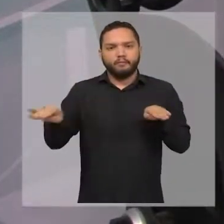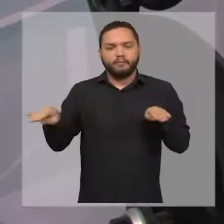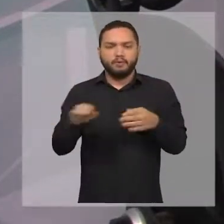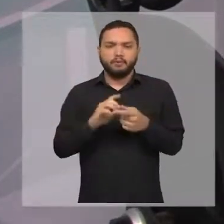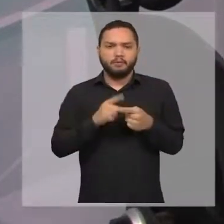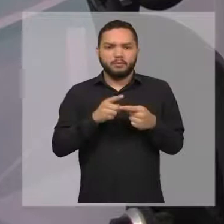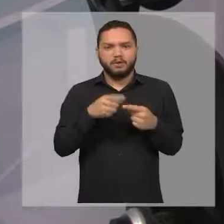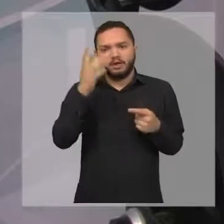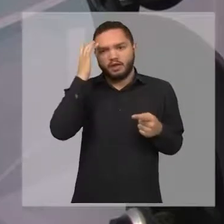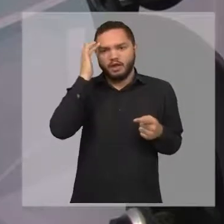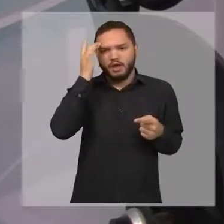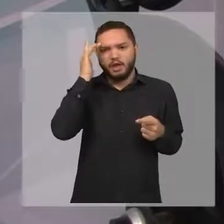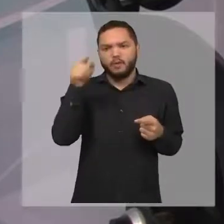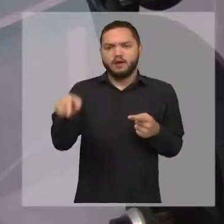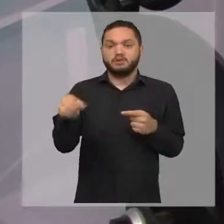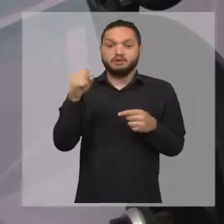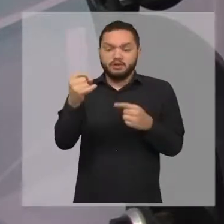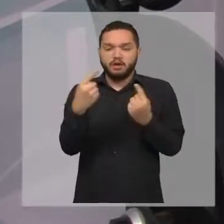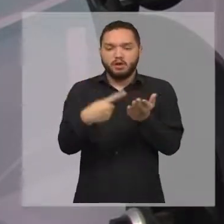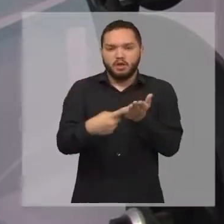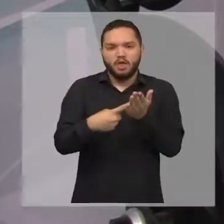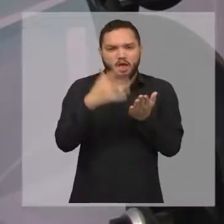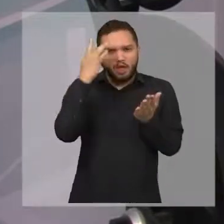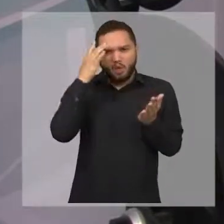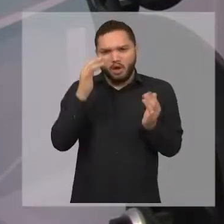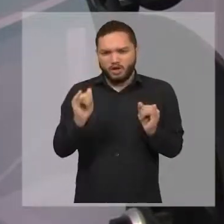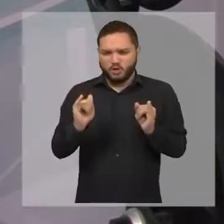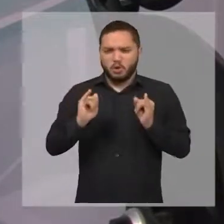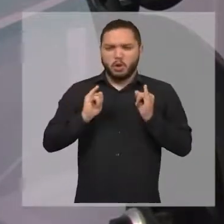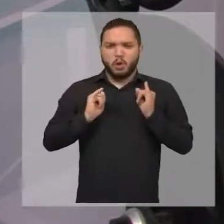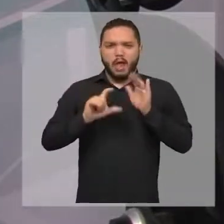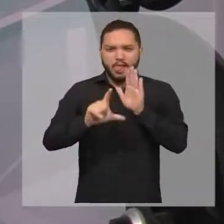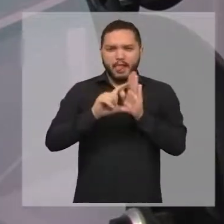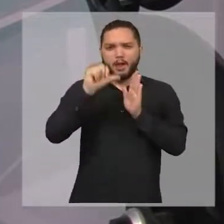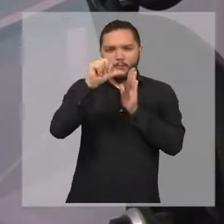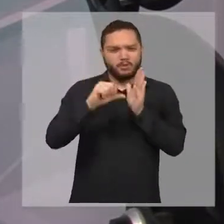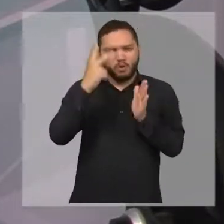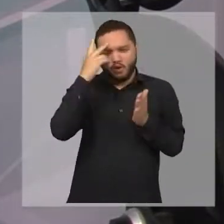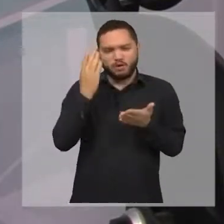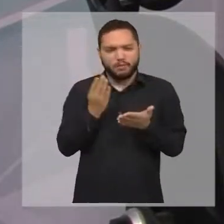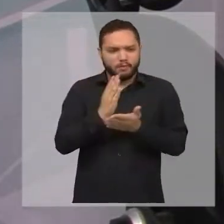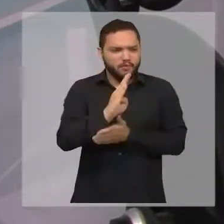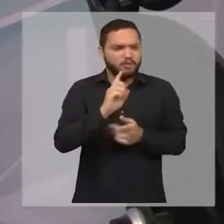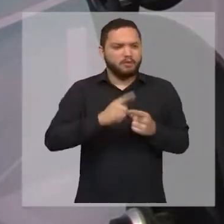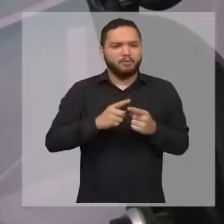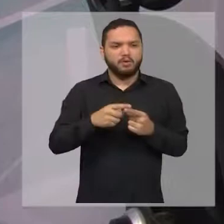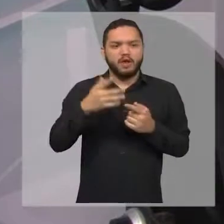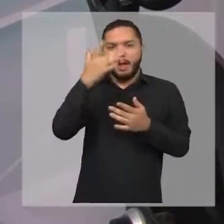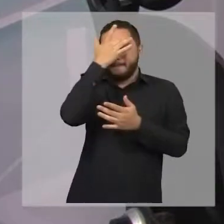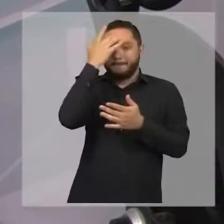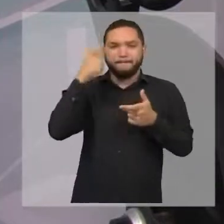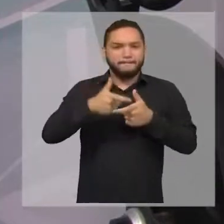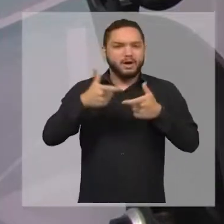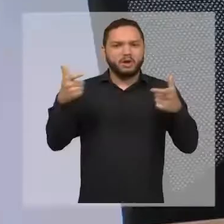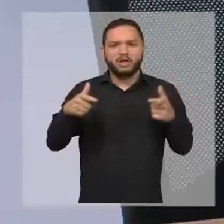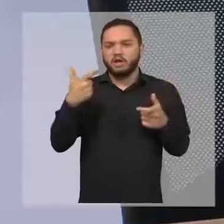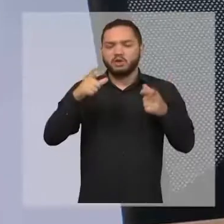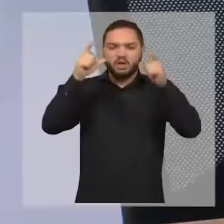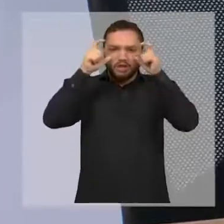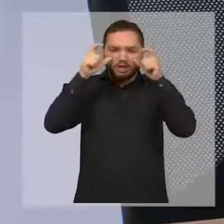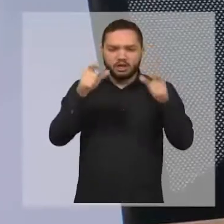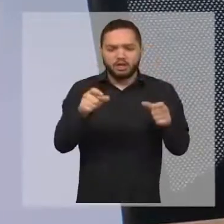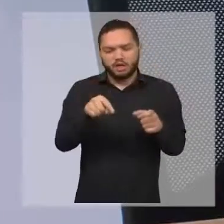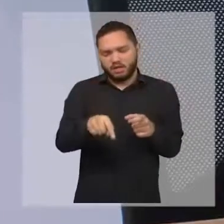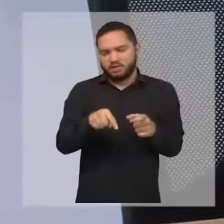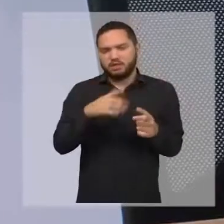vai passar. Porque a grande maioria da população não está interessada nisso. Pelo que eu converso aí